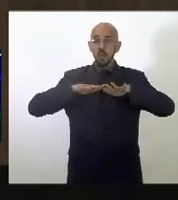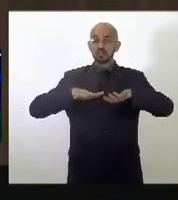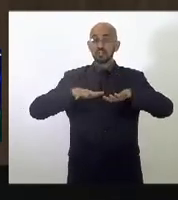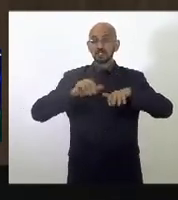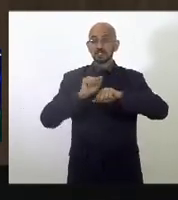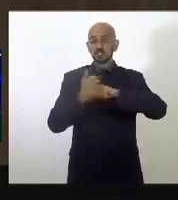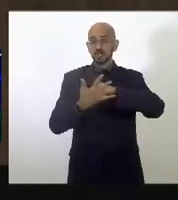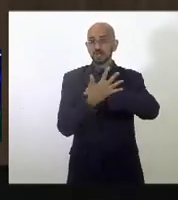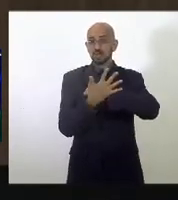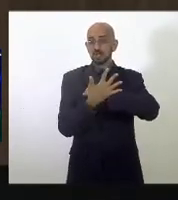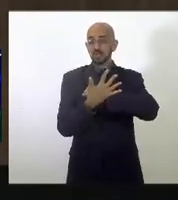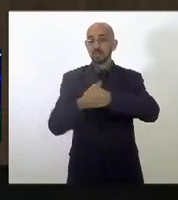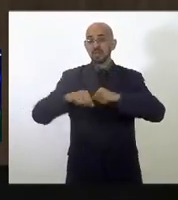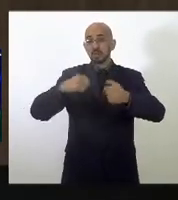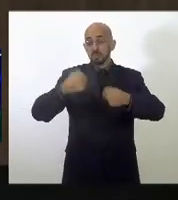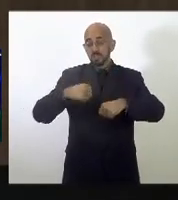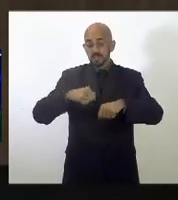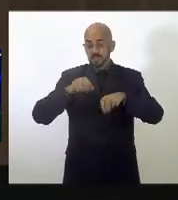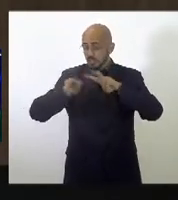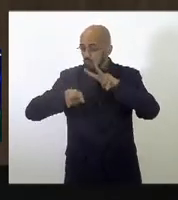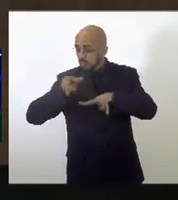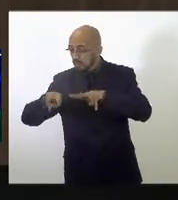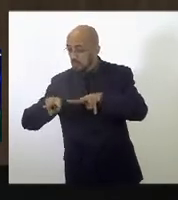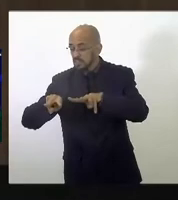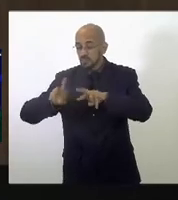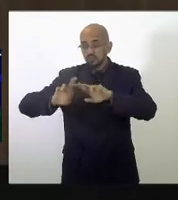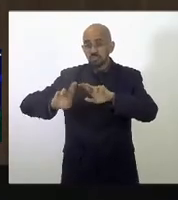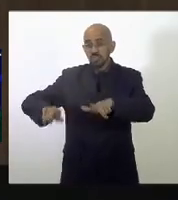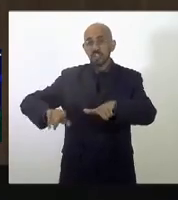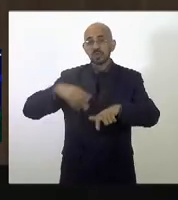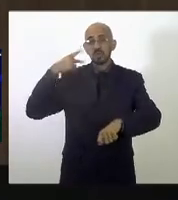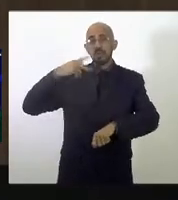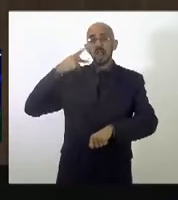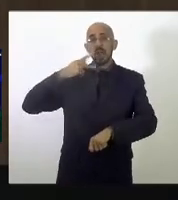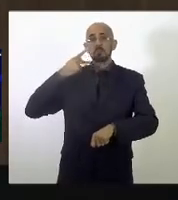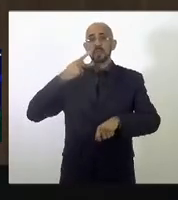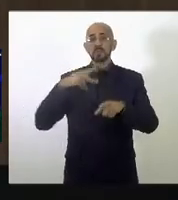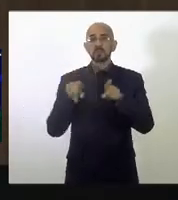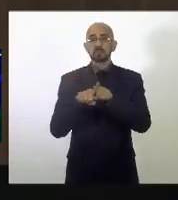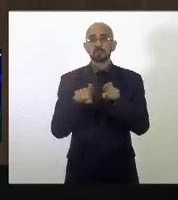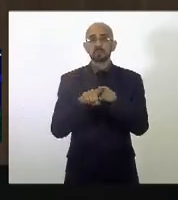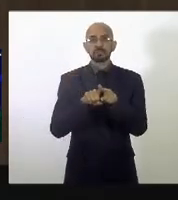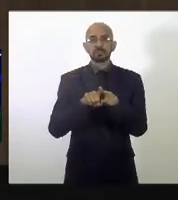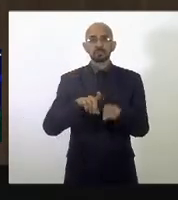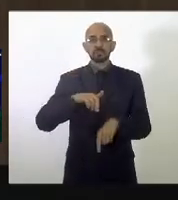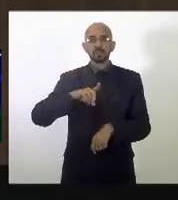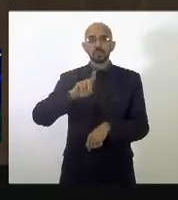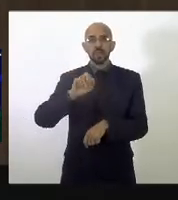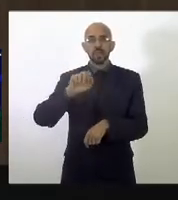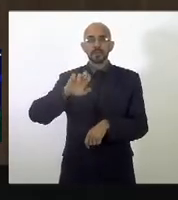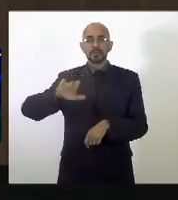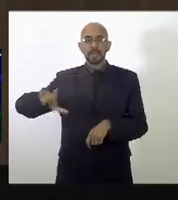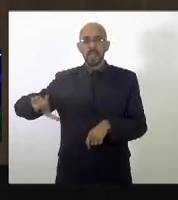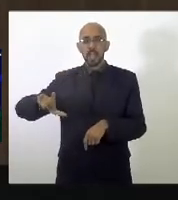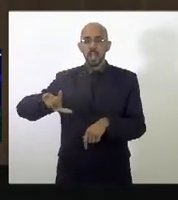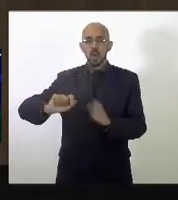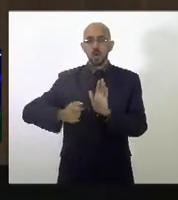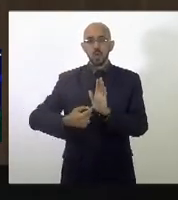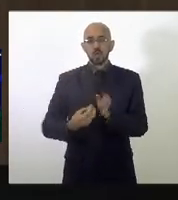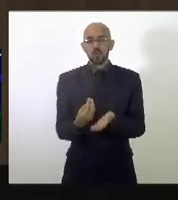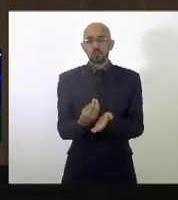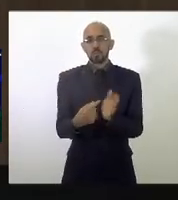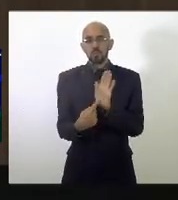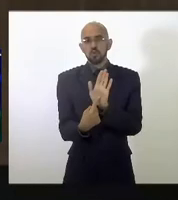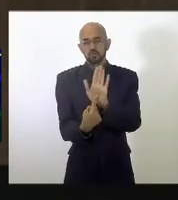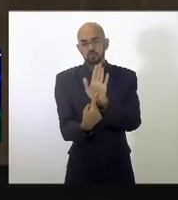olhar diferenciado do parlamento, do deputado Daniel Librelon, que está trazendo aqui essa questão, para que